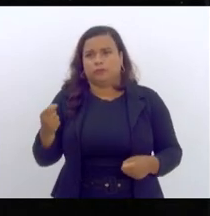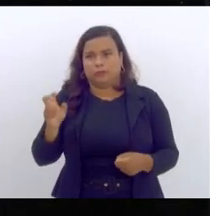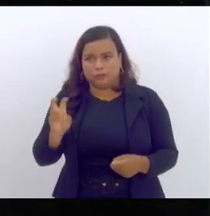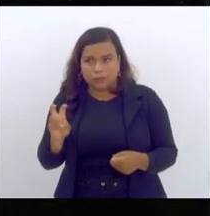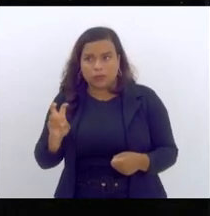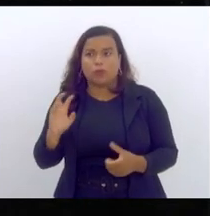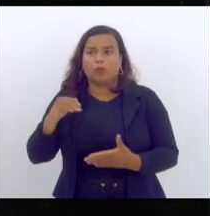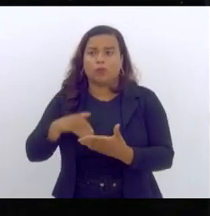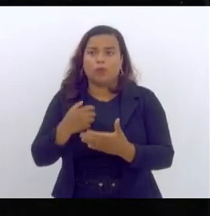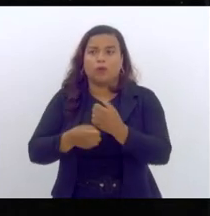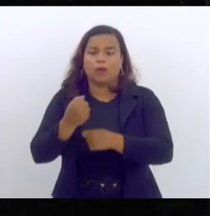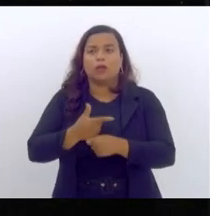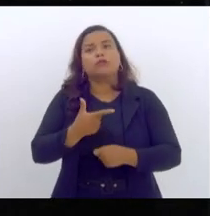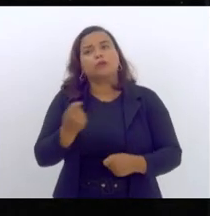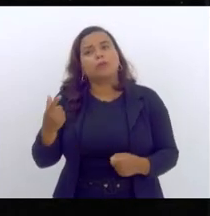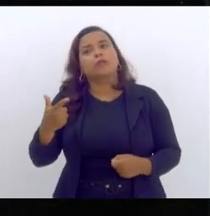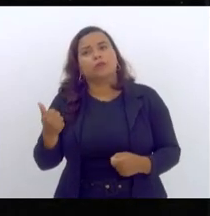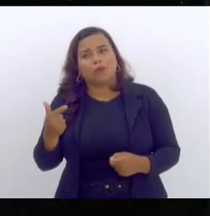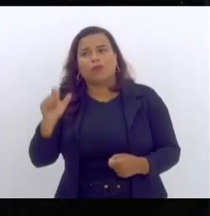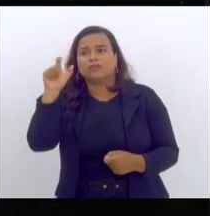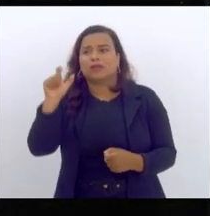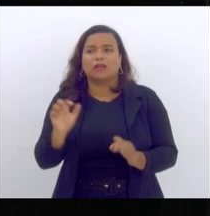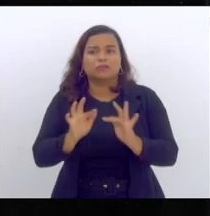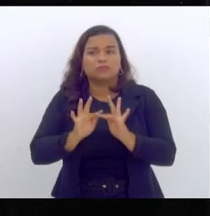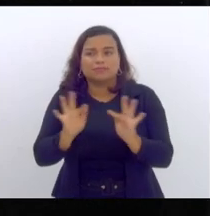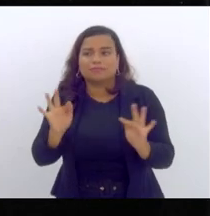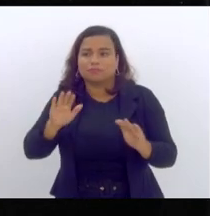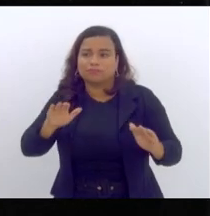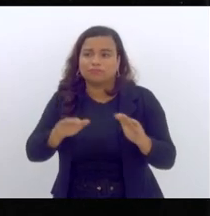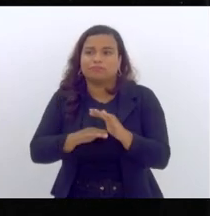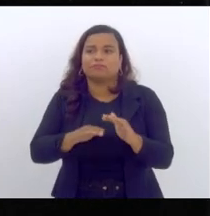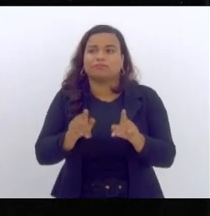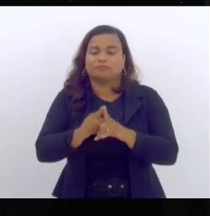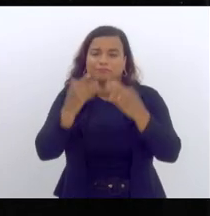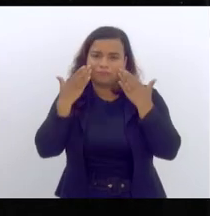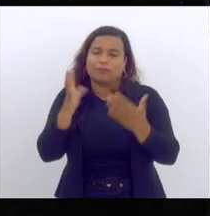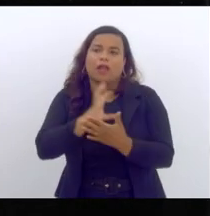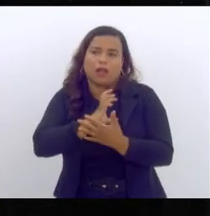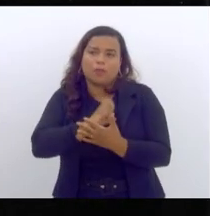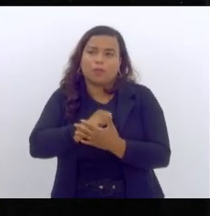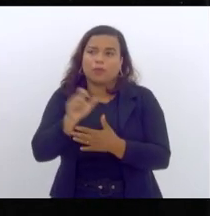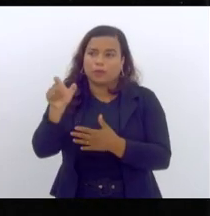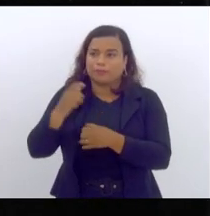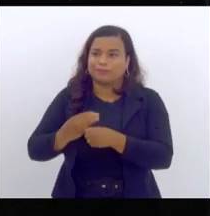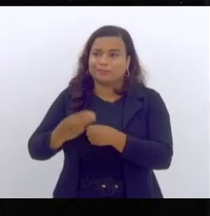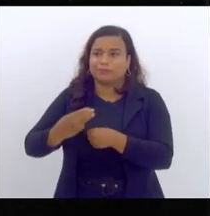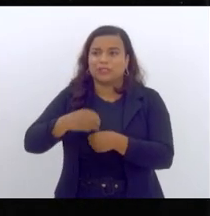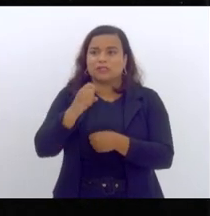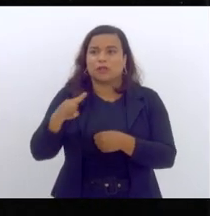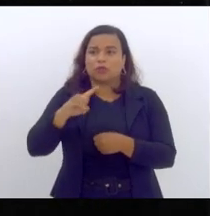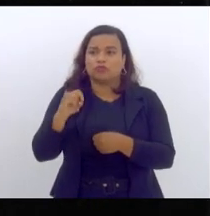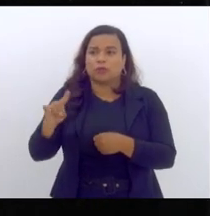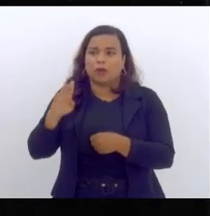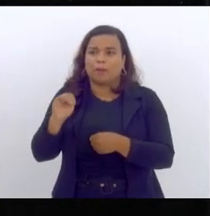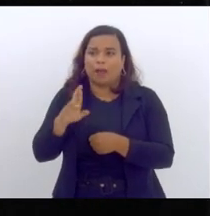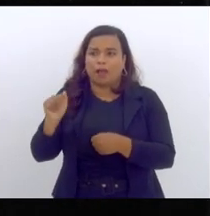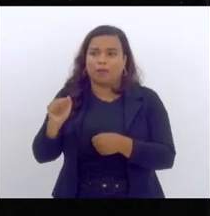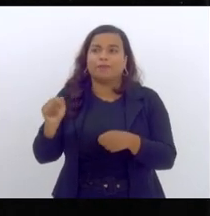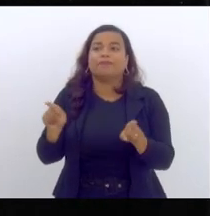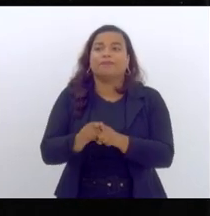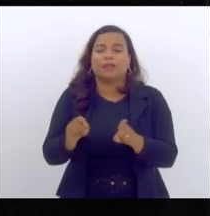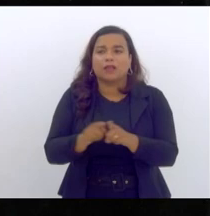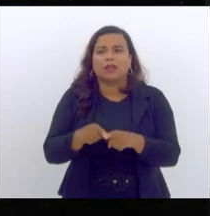2012 num gesto de humildade de amor a São João da Barra Eu sempre